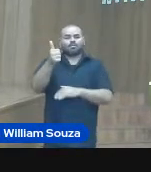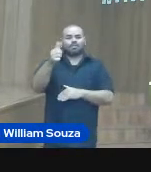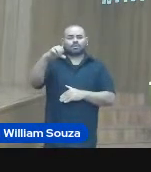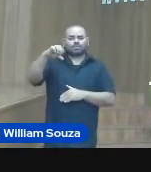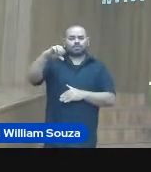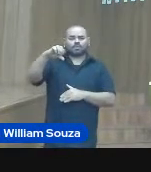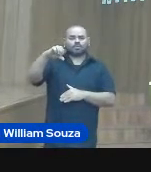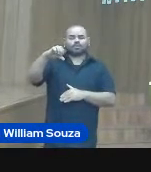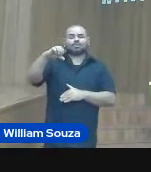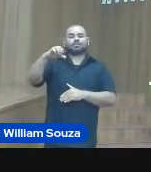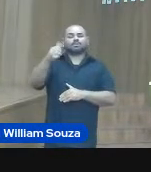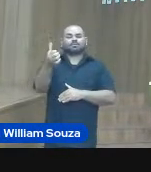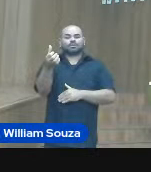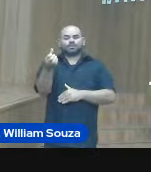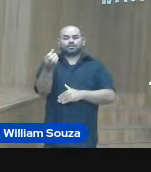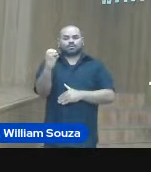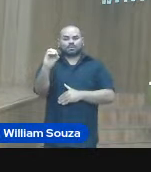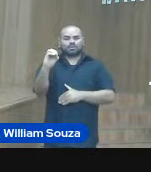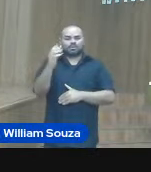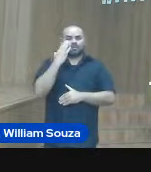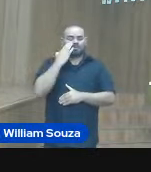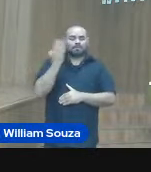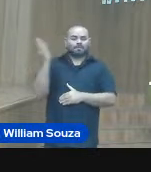Percebam isso aqui.